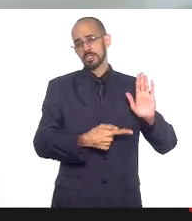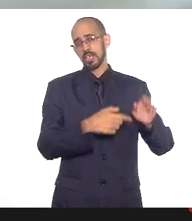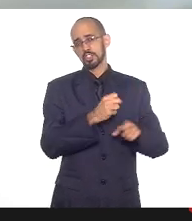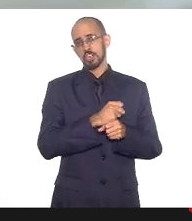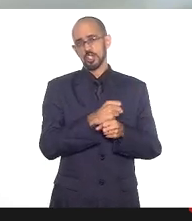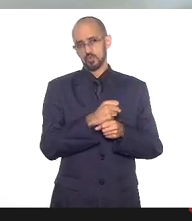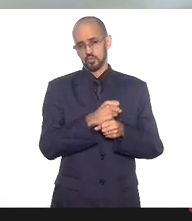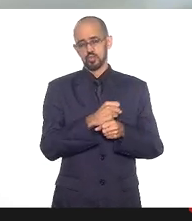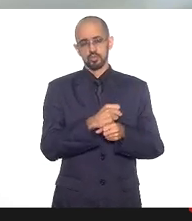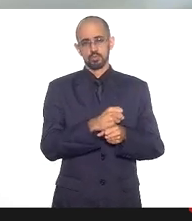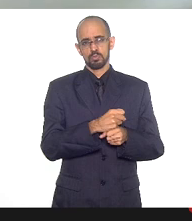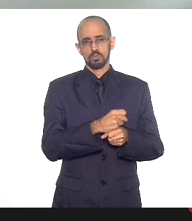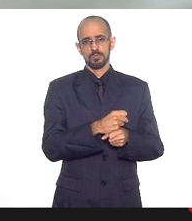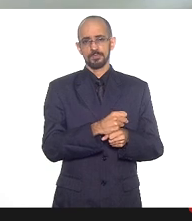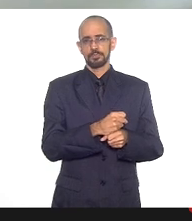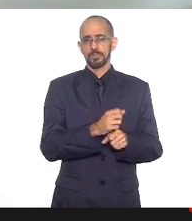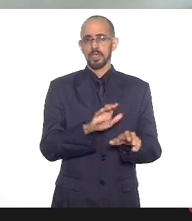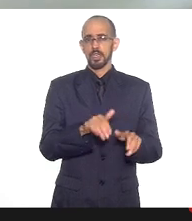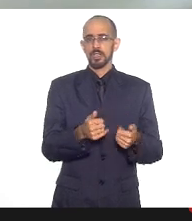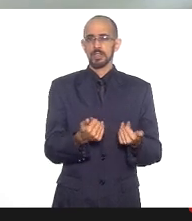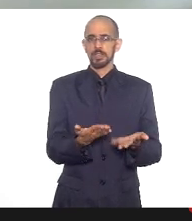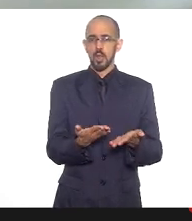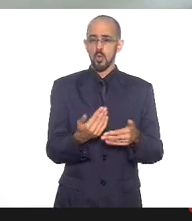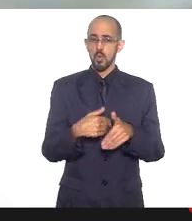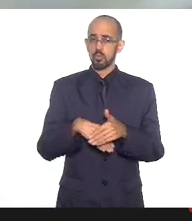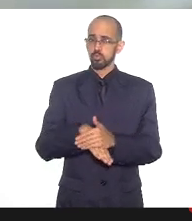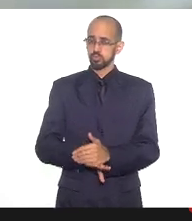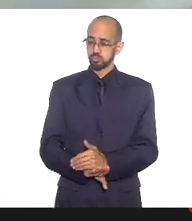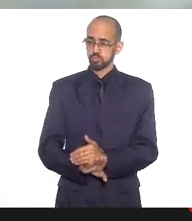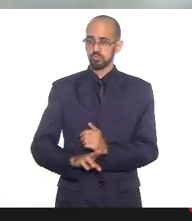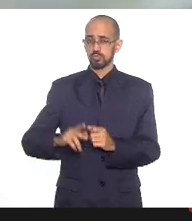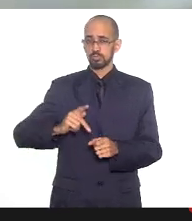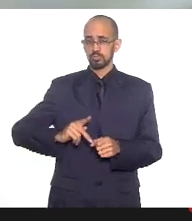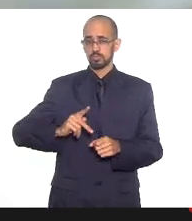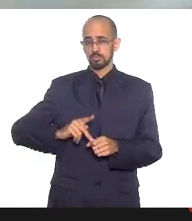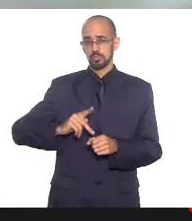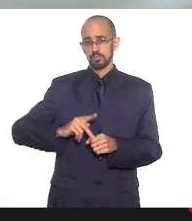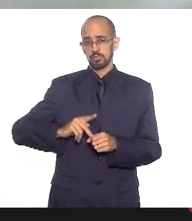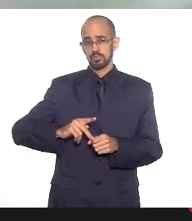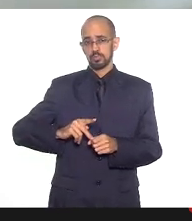anos. E pelas reservas não exploráveis,